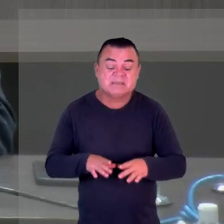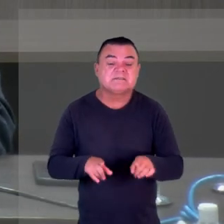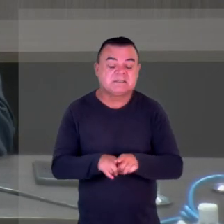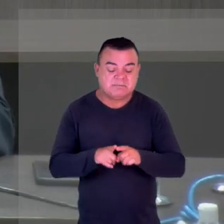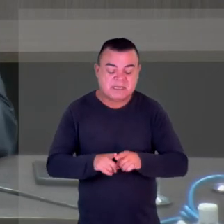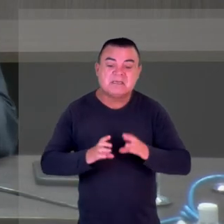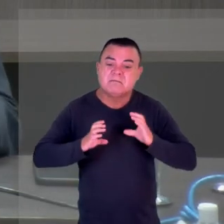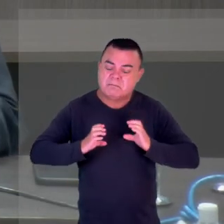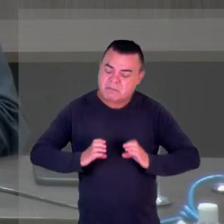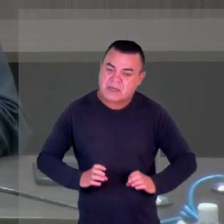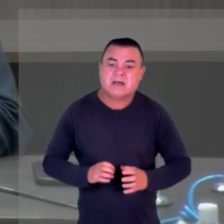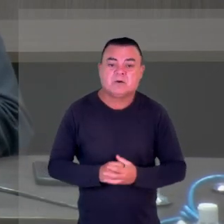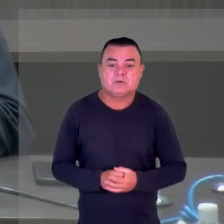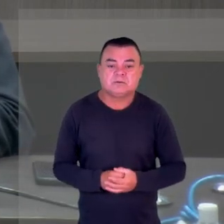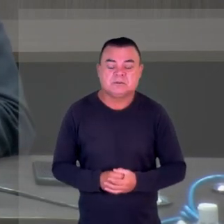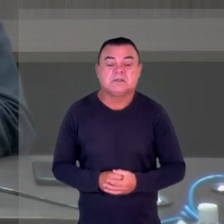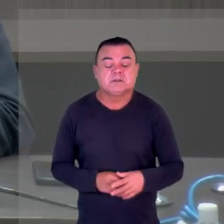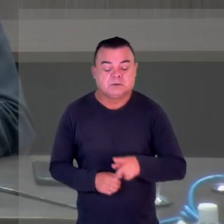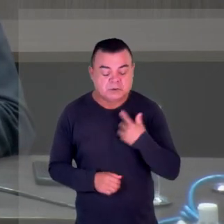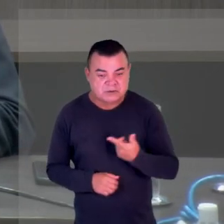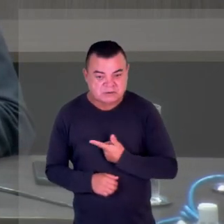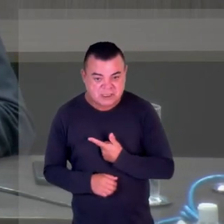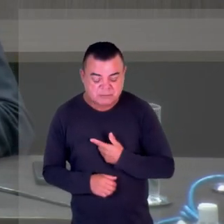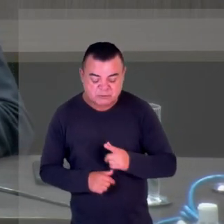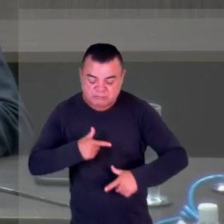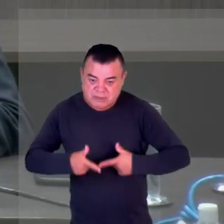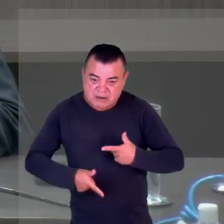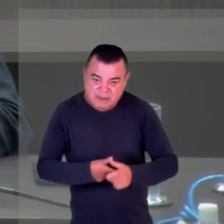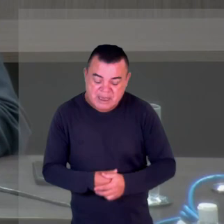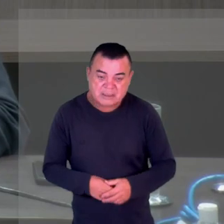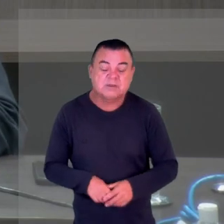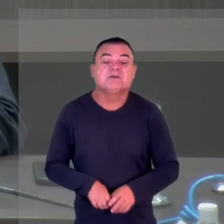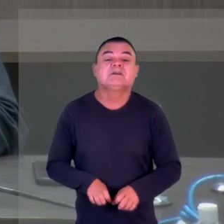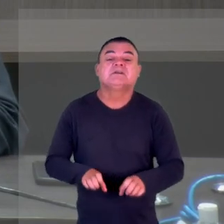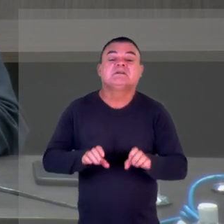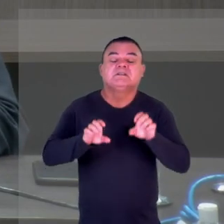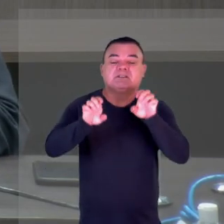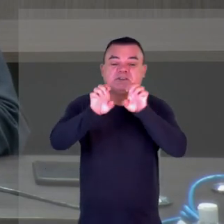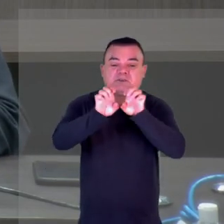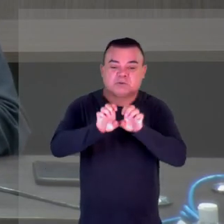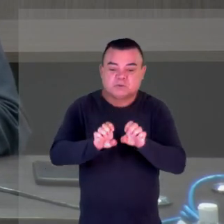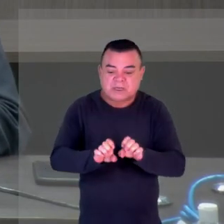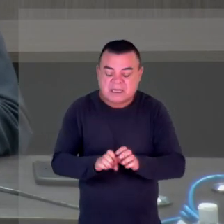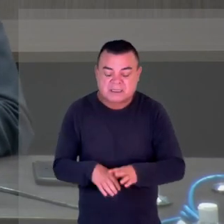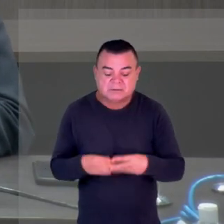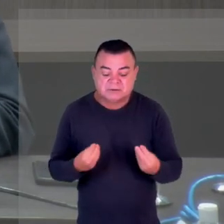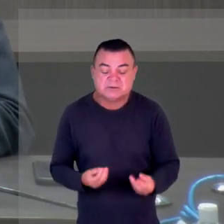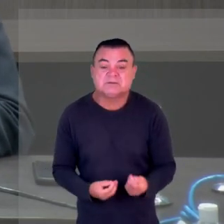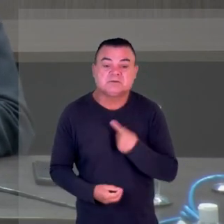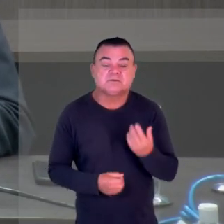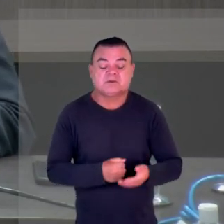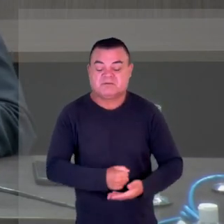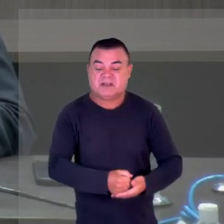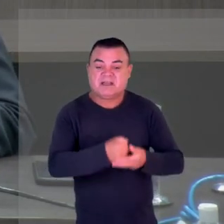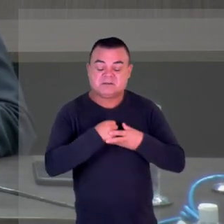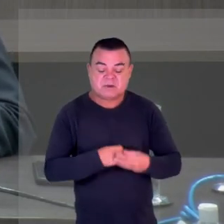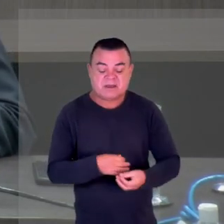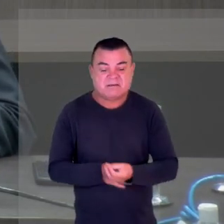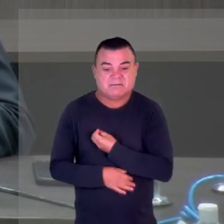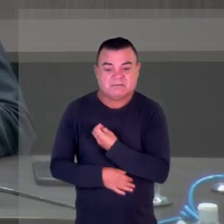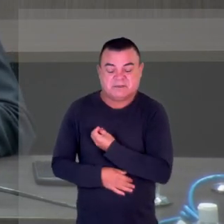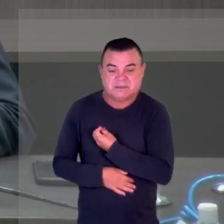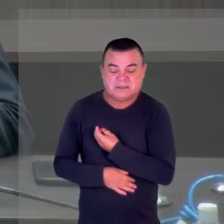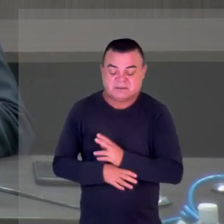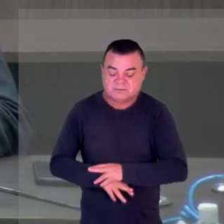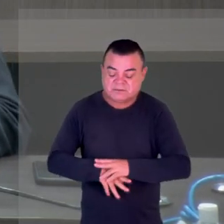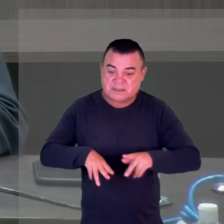carreira muito bem estruturada uma carreira que nos dá uma condição de vida dif diferenciada portanto nós temos que arregaçar